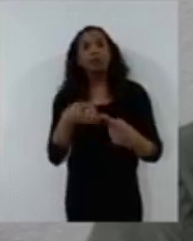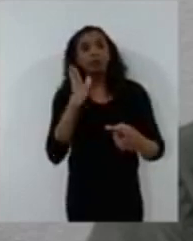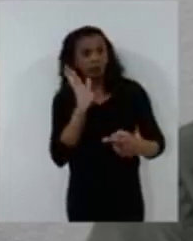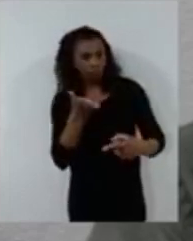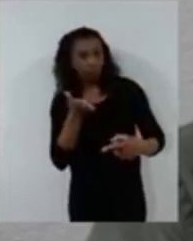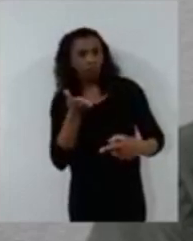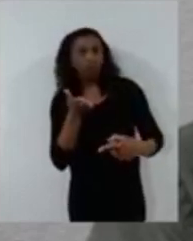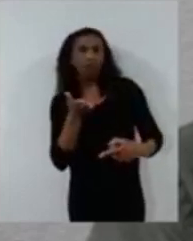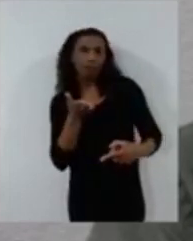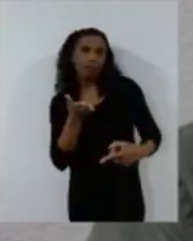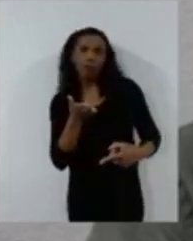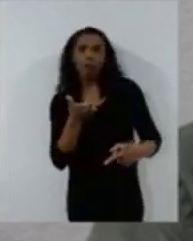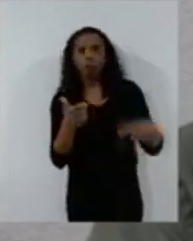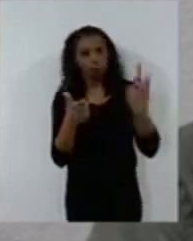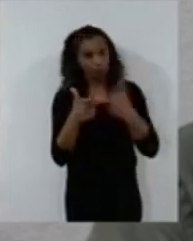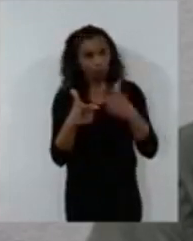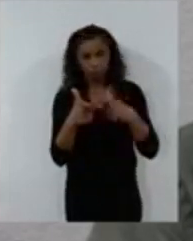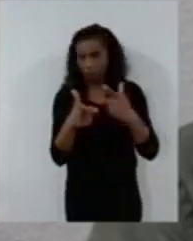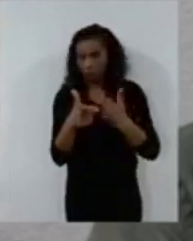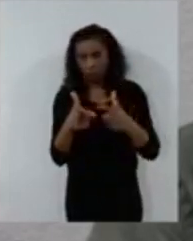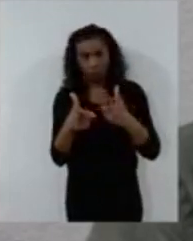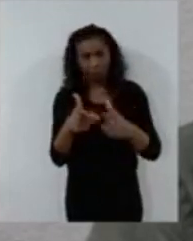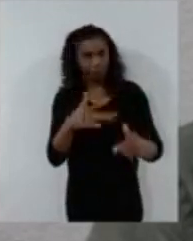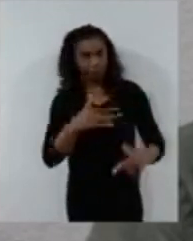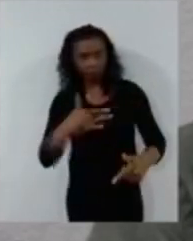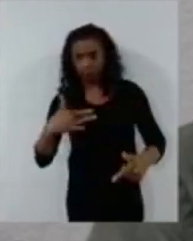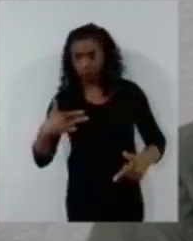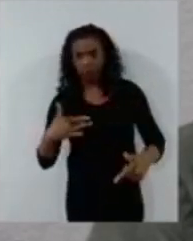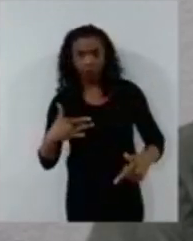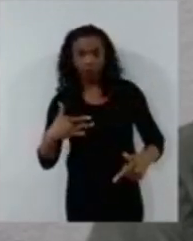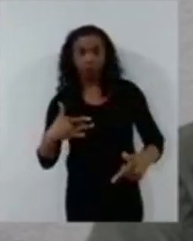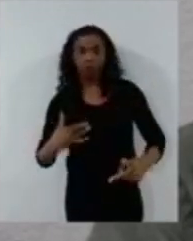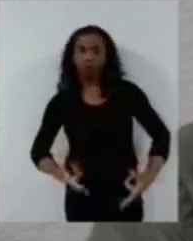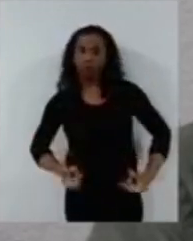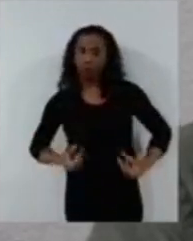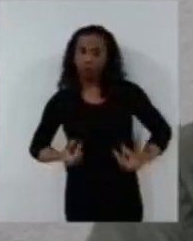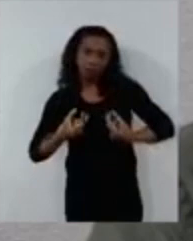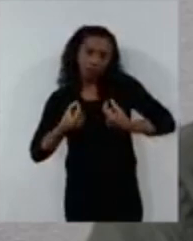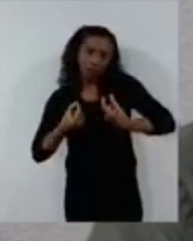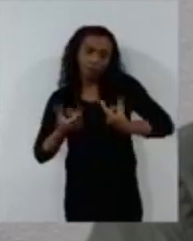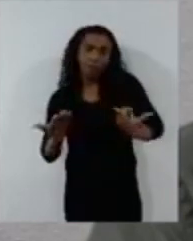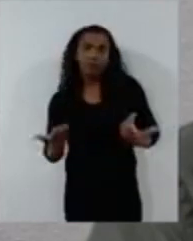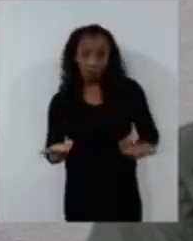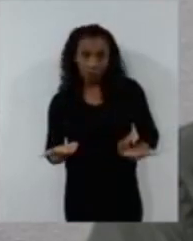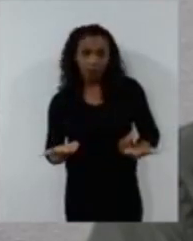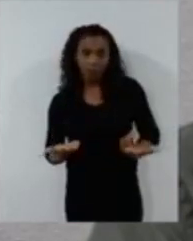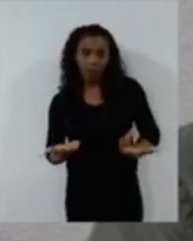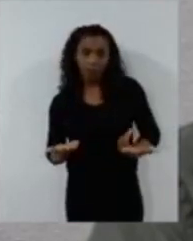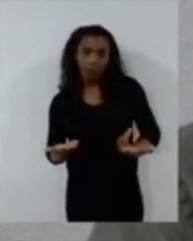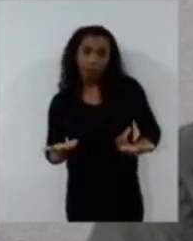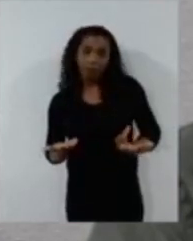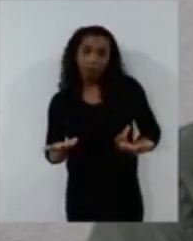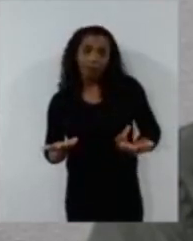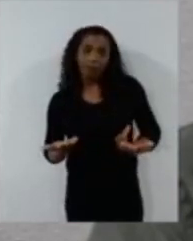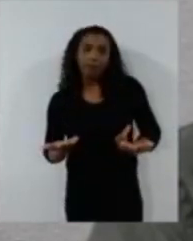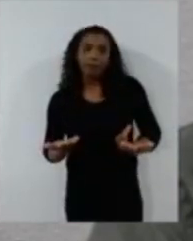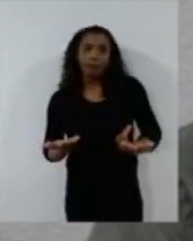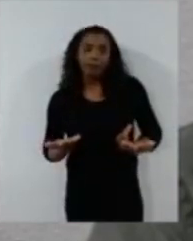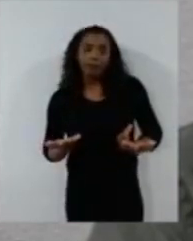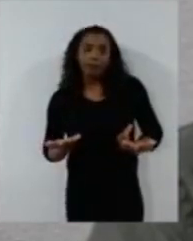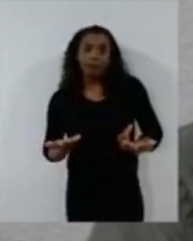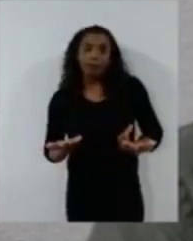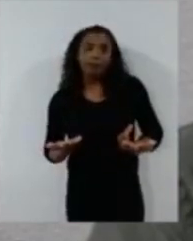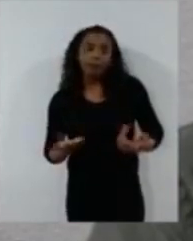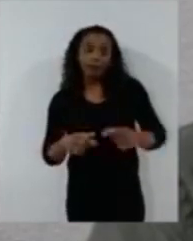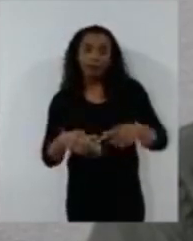sendo acometida de um câncer, que ela possa ter o